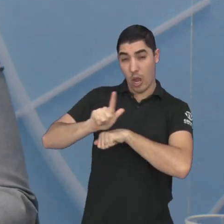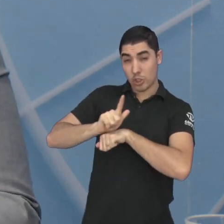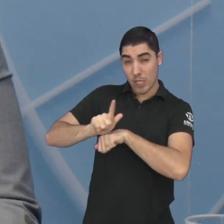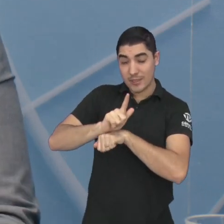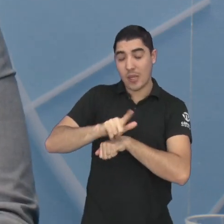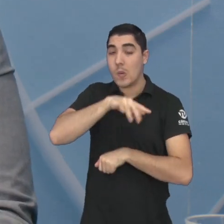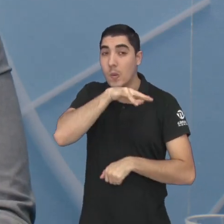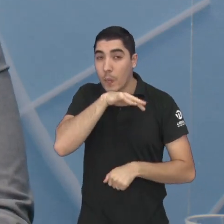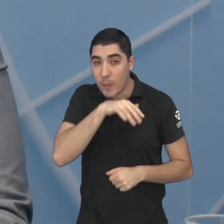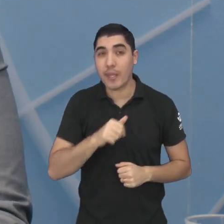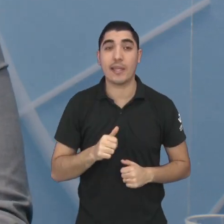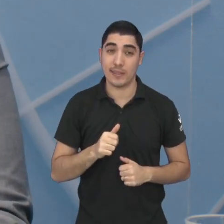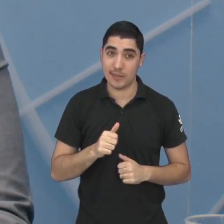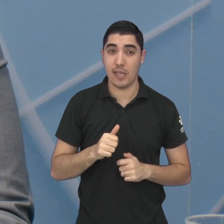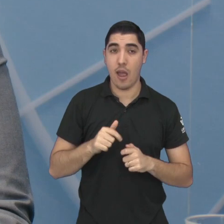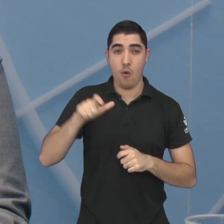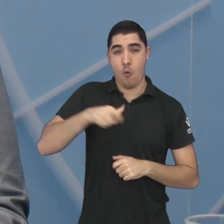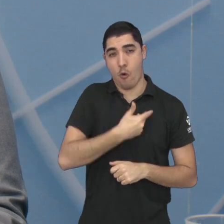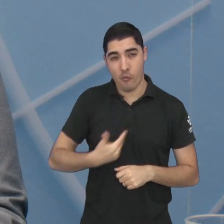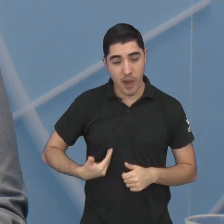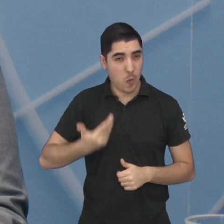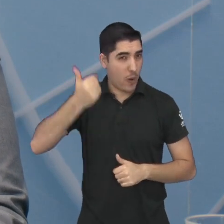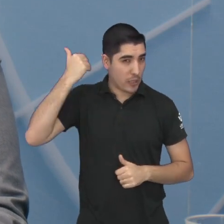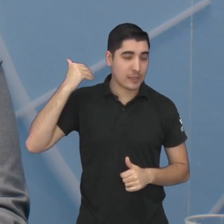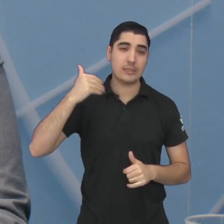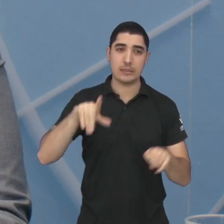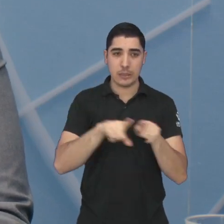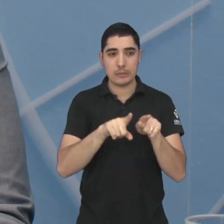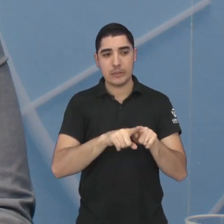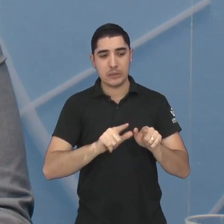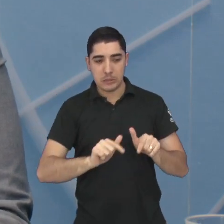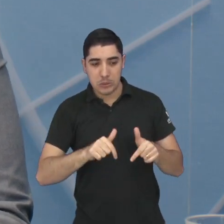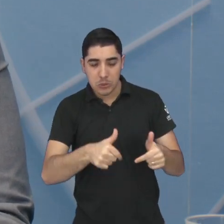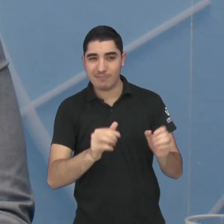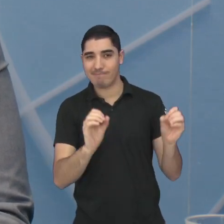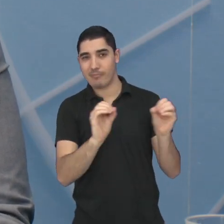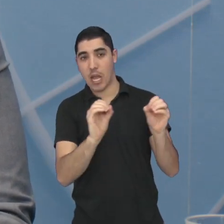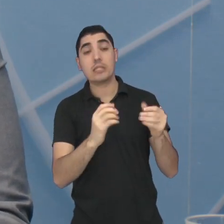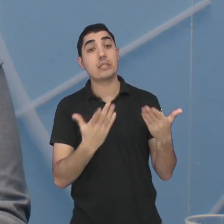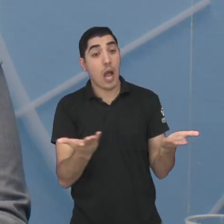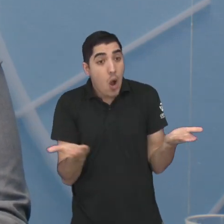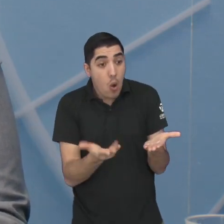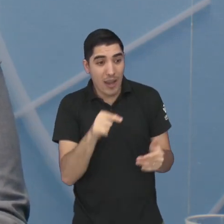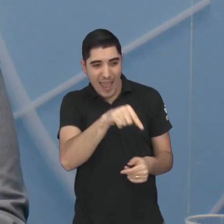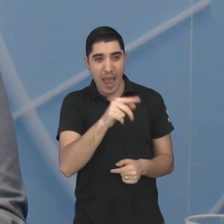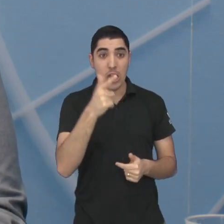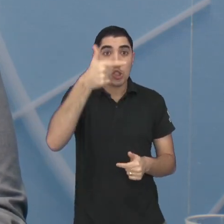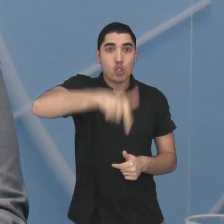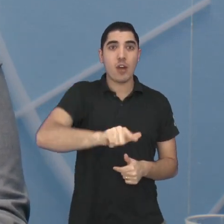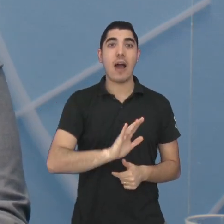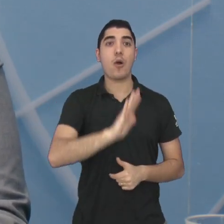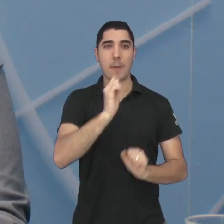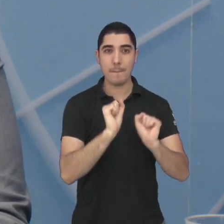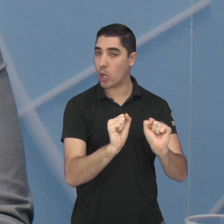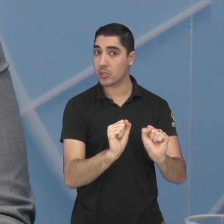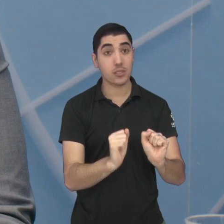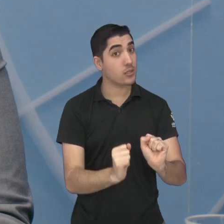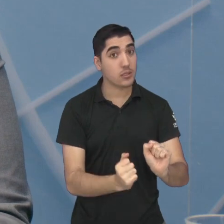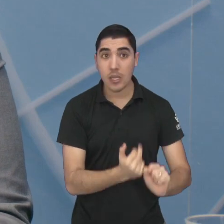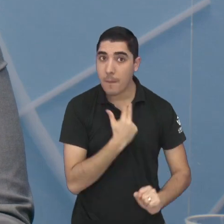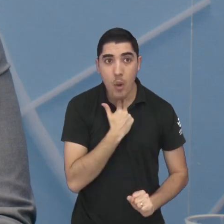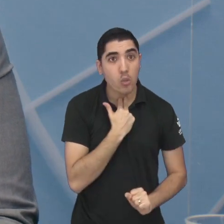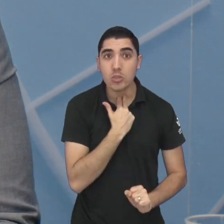a gente precisa sempre lembrar dessa situação como algo que não pode mais ocorrer, né? Isso tem que se tornar